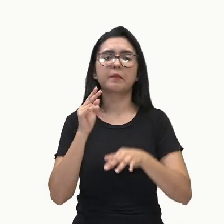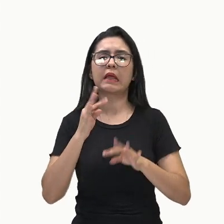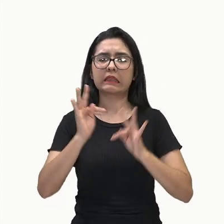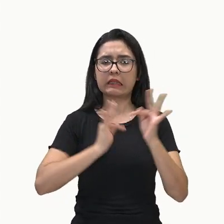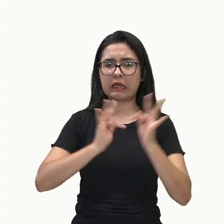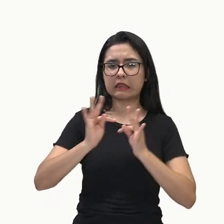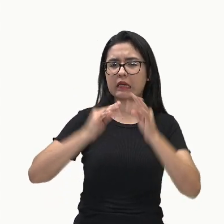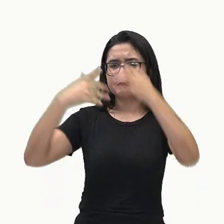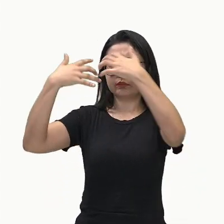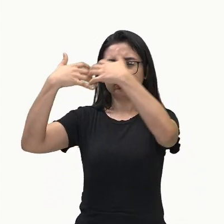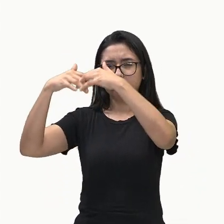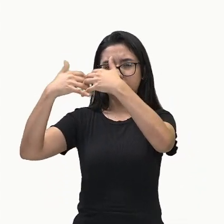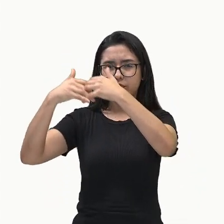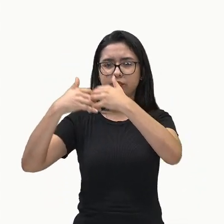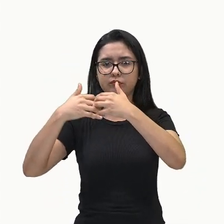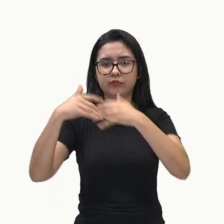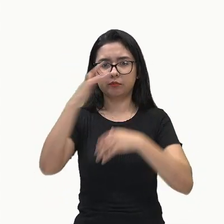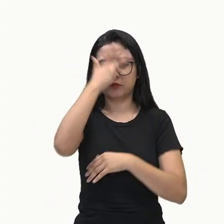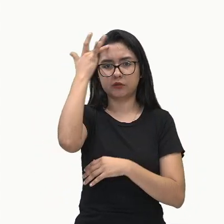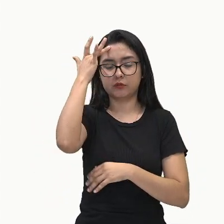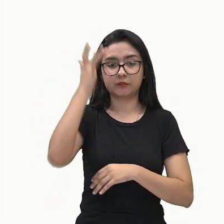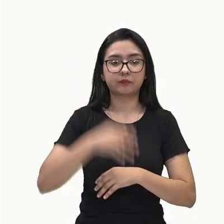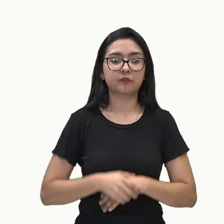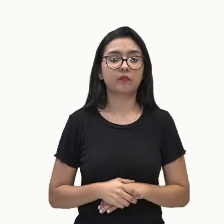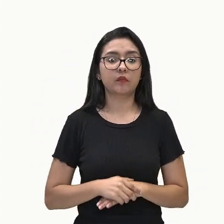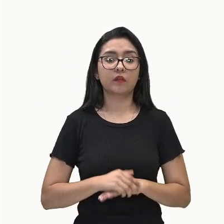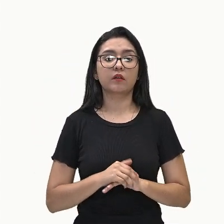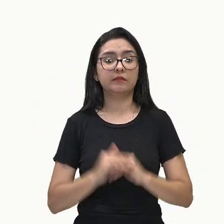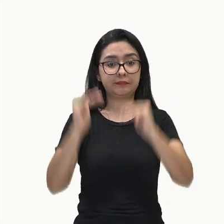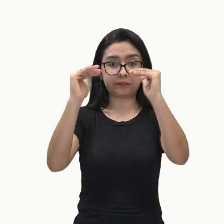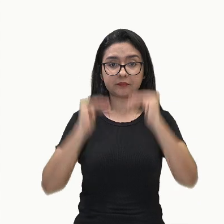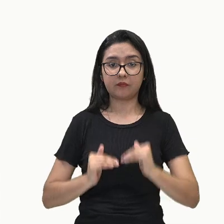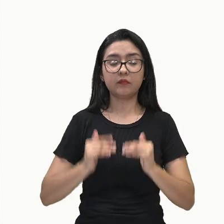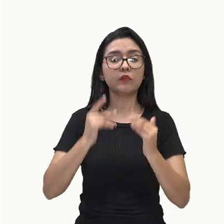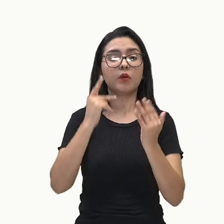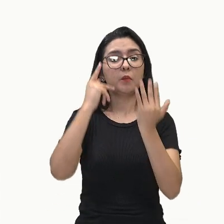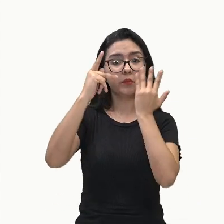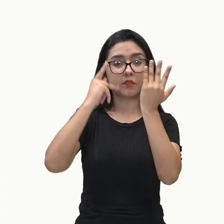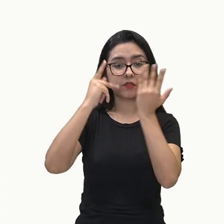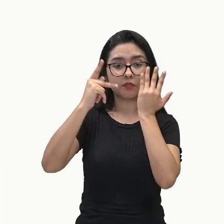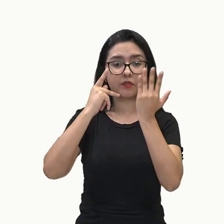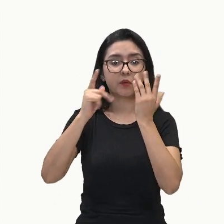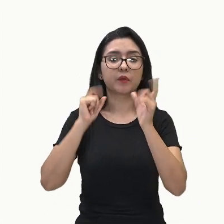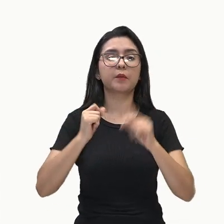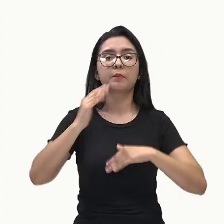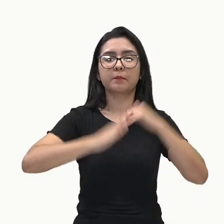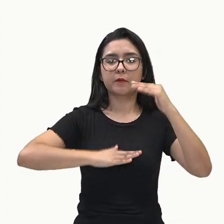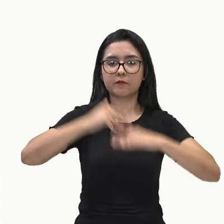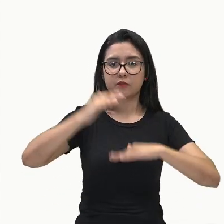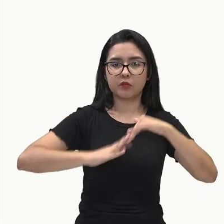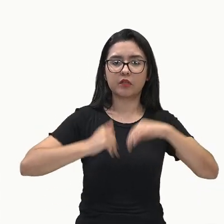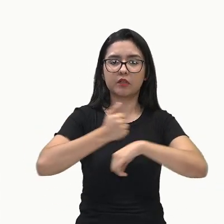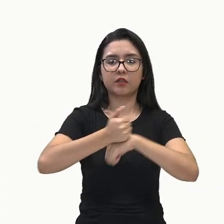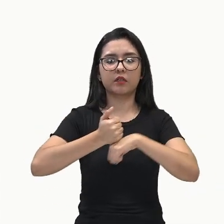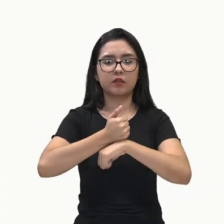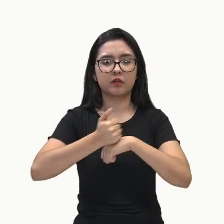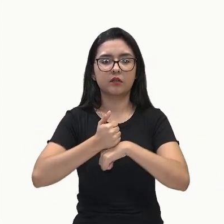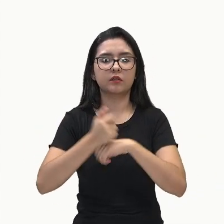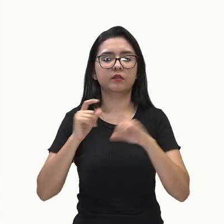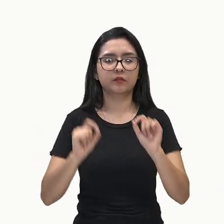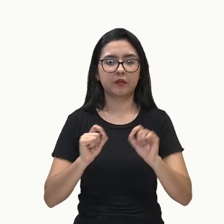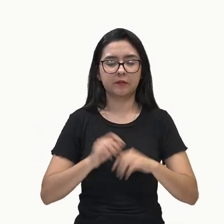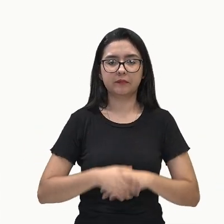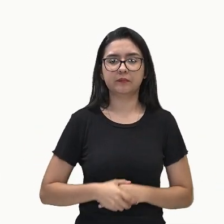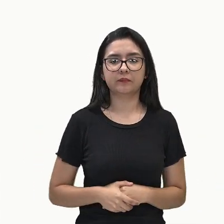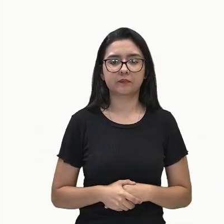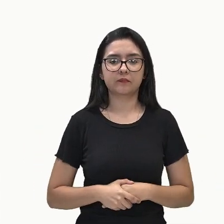desordens psicológicas. Enquanto isso, o psiquiatra é aquele especialista que